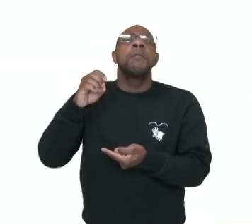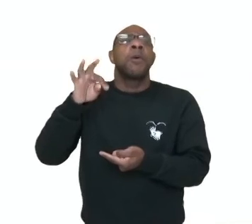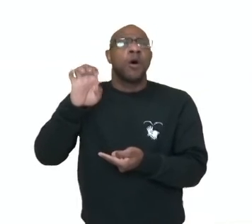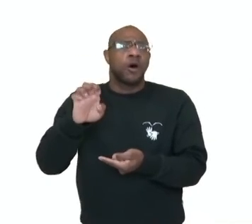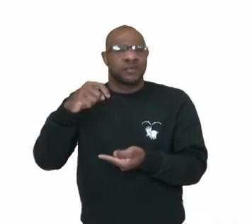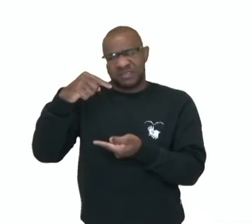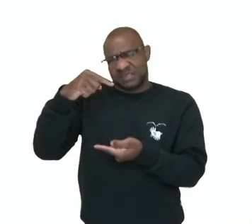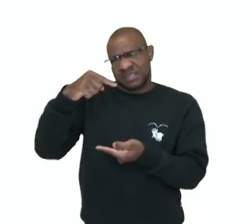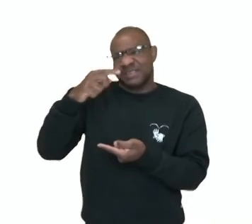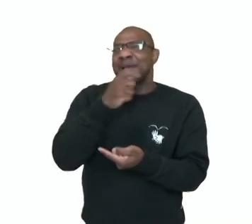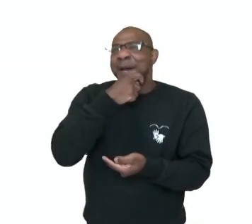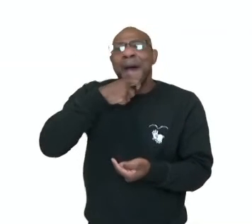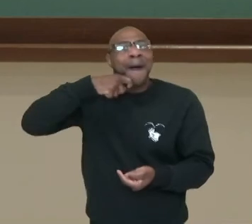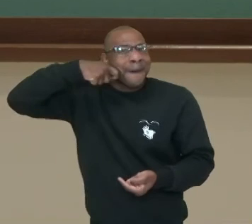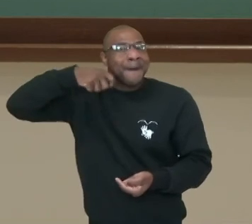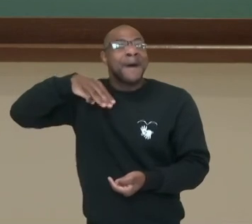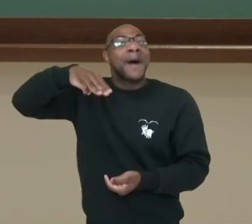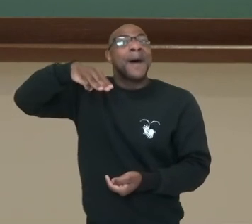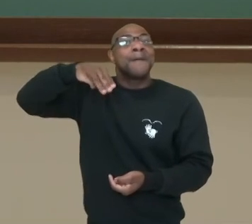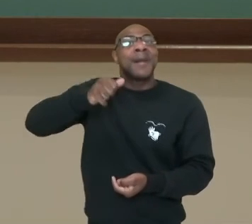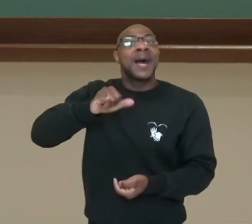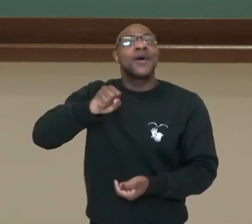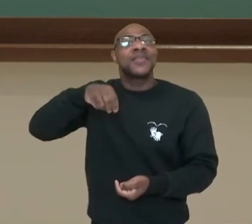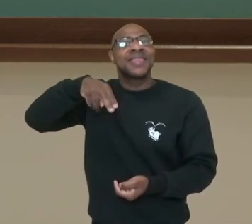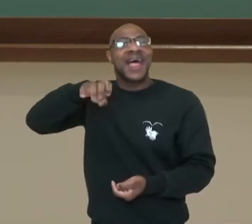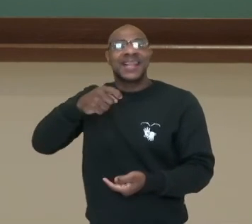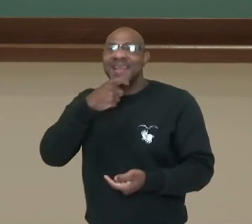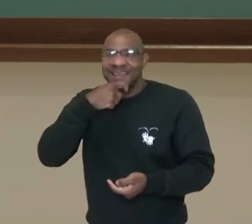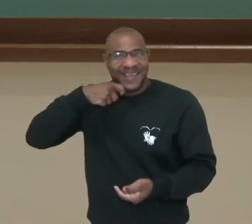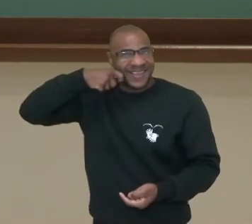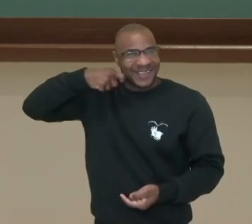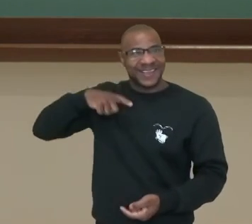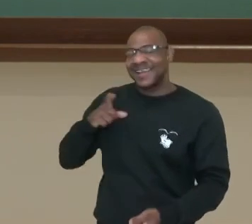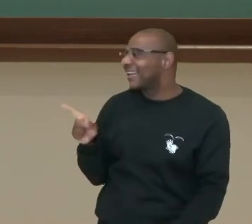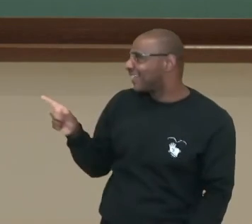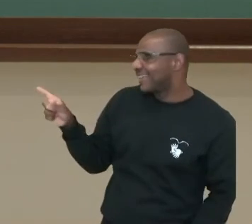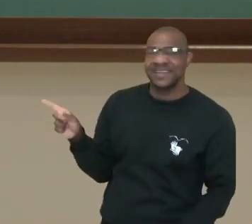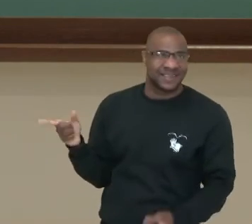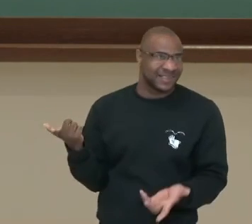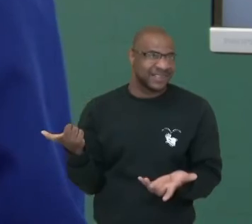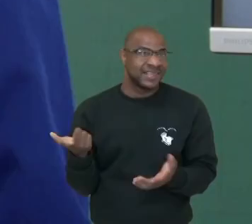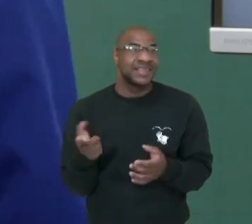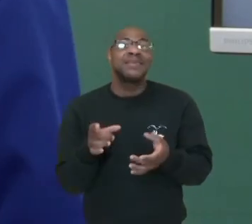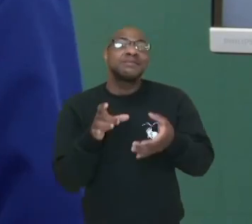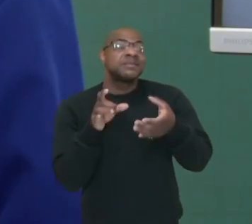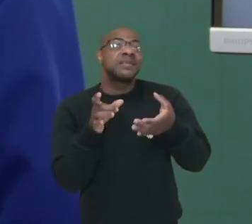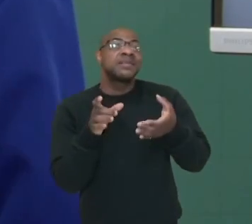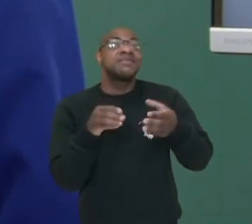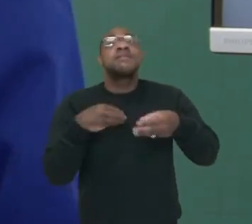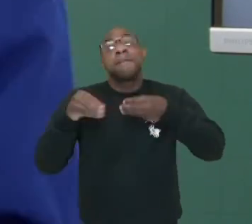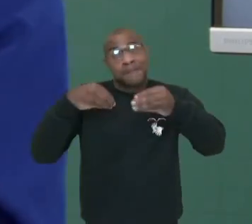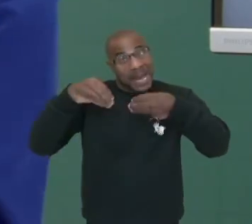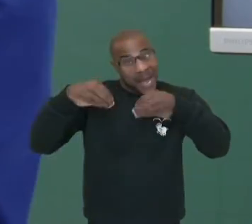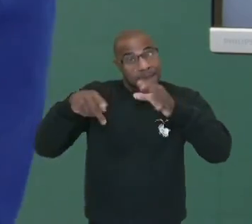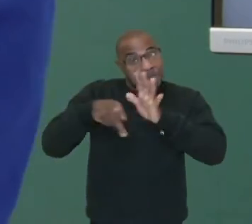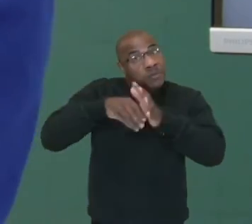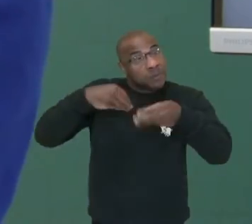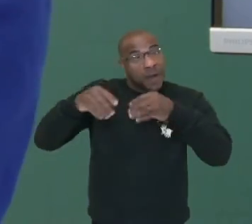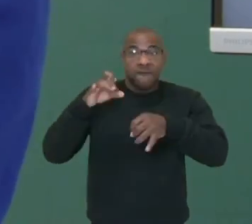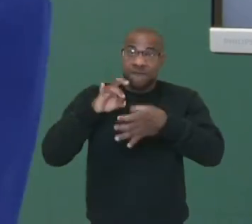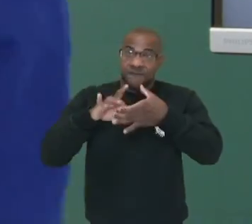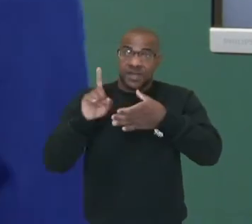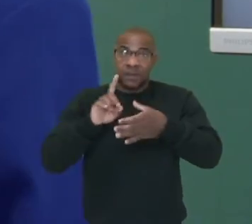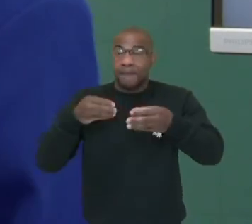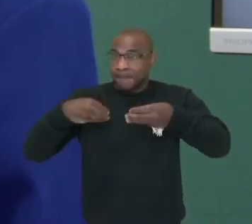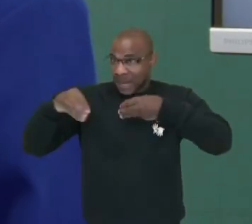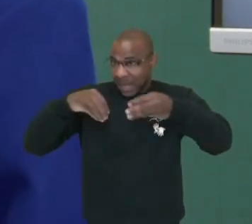de maionese, desses de plástico, ok? Que, inclusive, ele é até um pouco mais resistente, também dá certo. Só precisaria fazer o